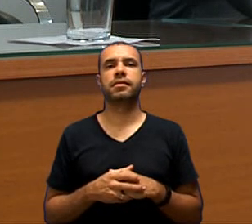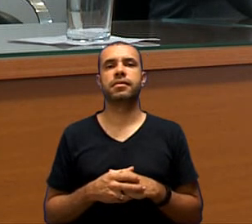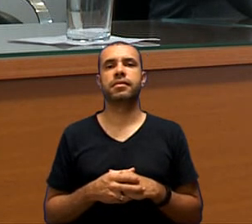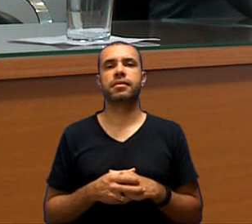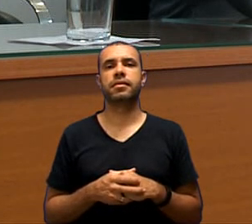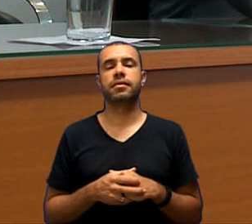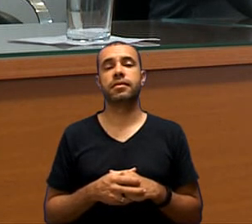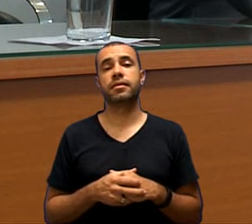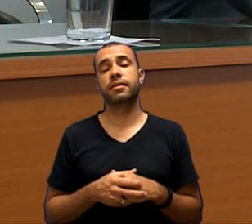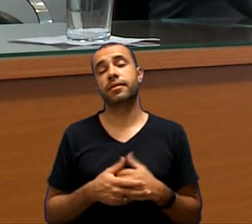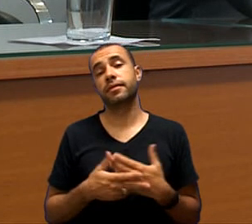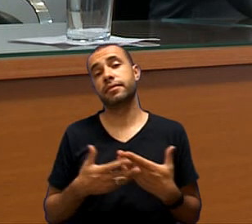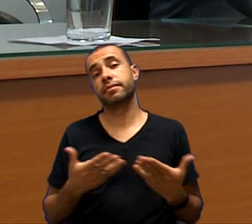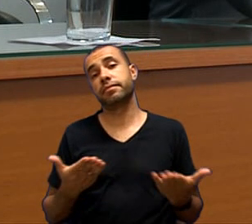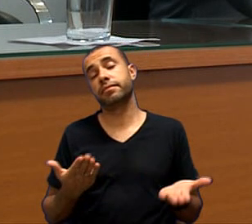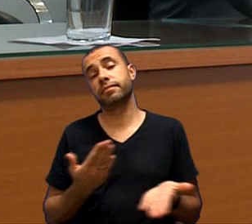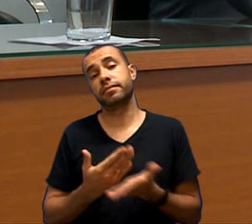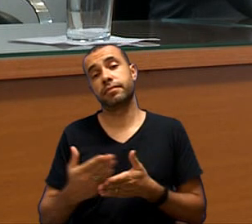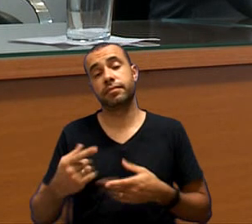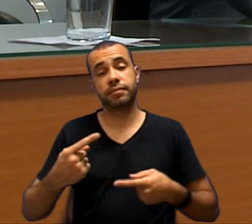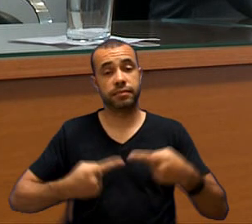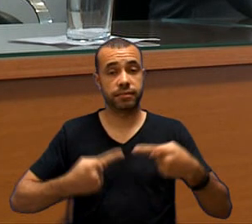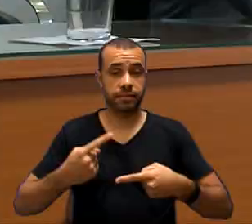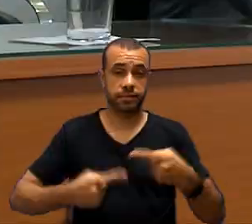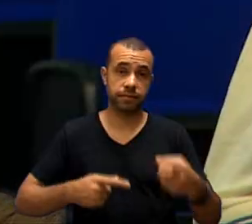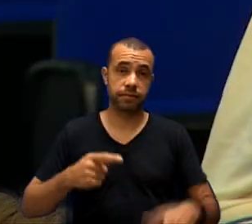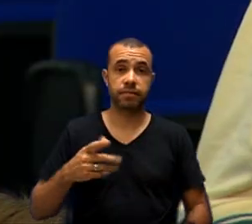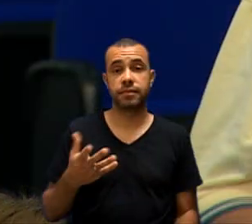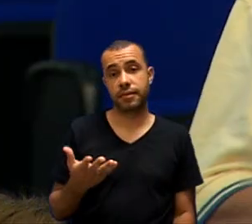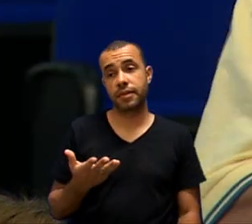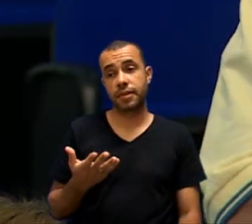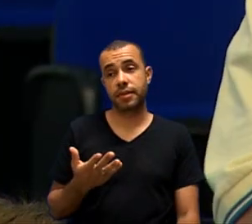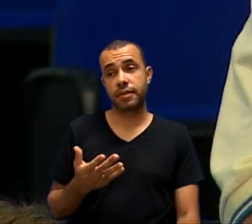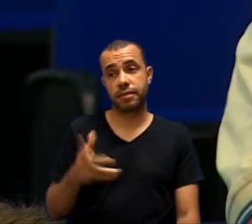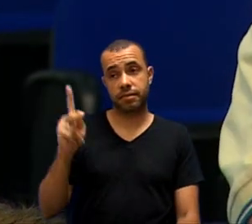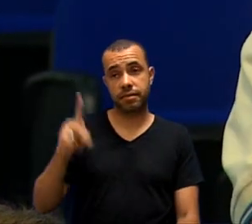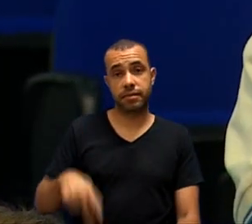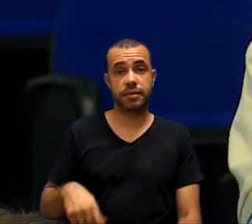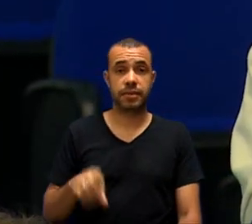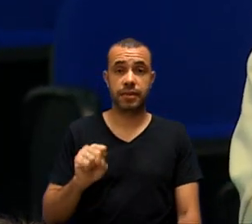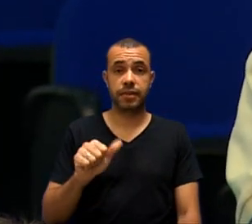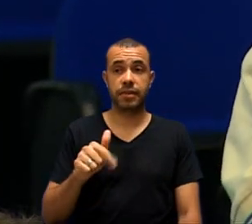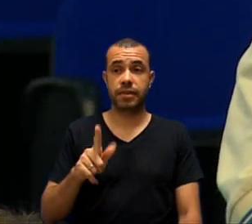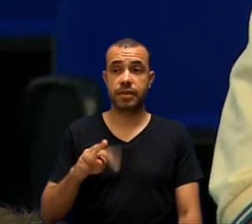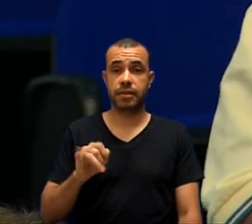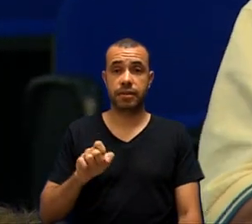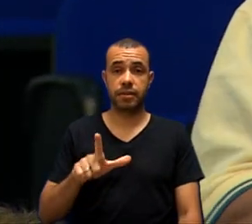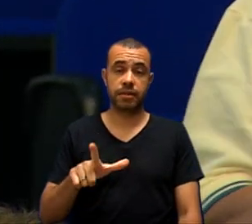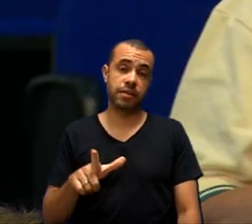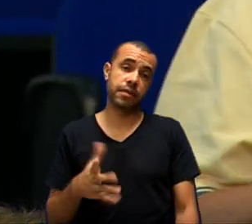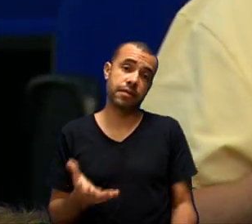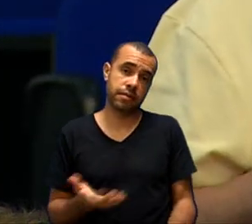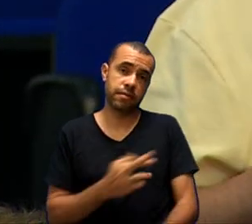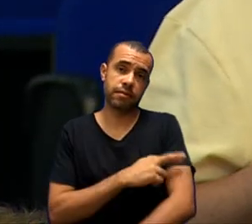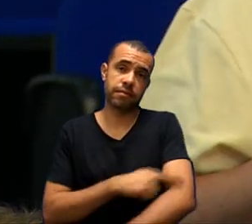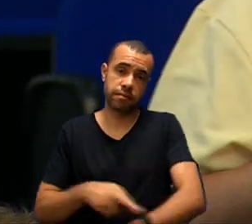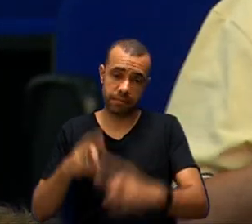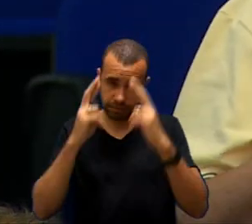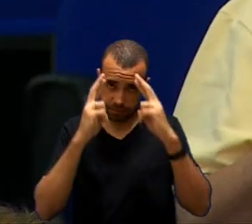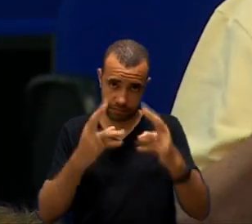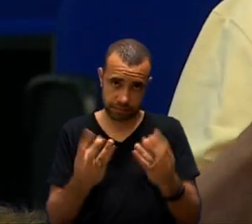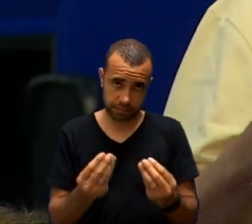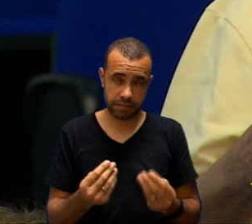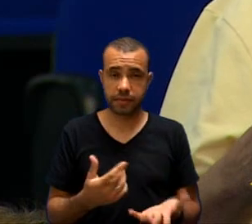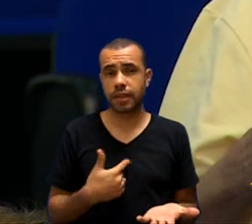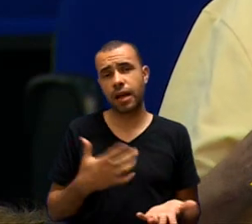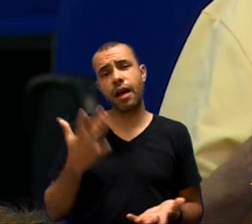Essa discussão iniciada pelo presidente Salatiel, eu respeito muito, é uma oportunidade para a gente